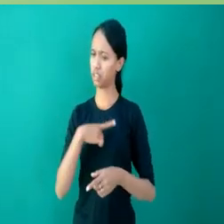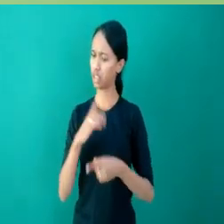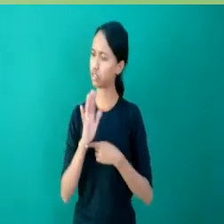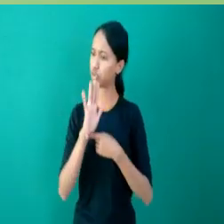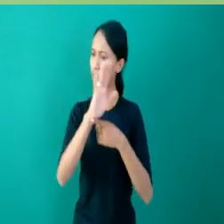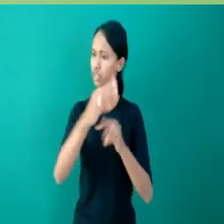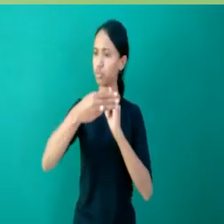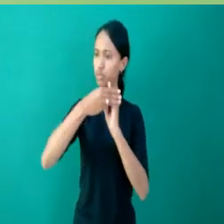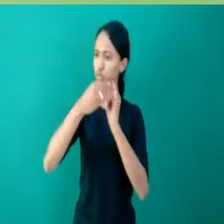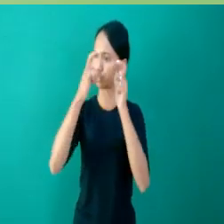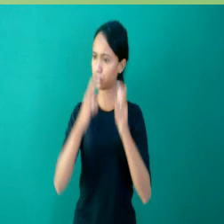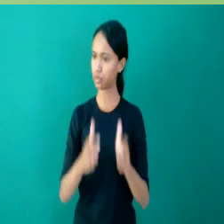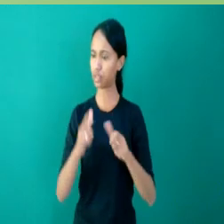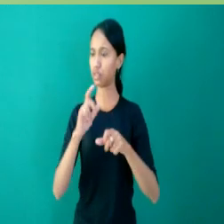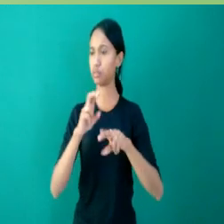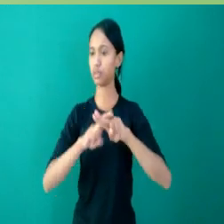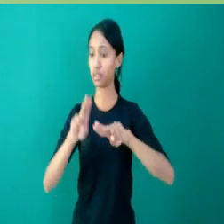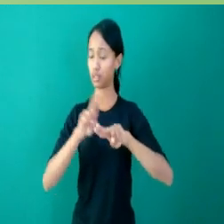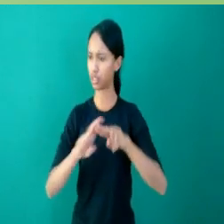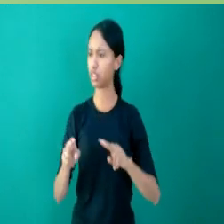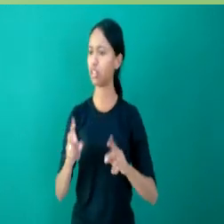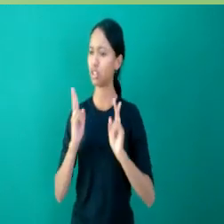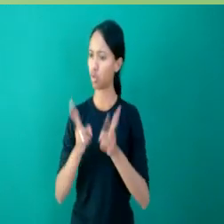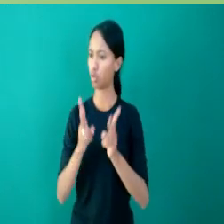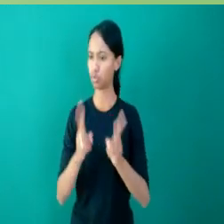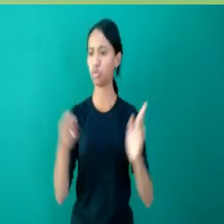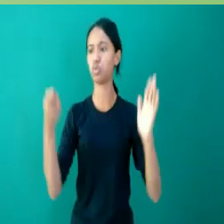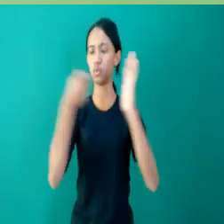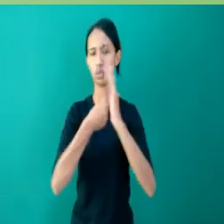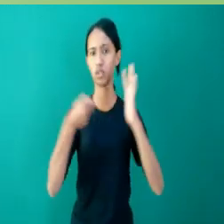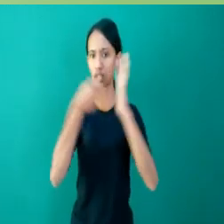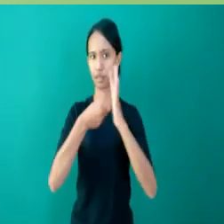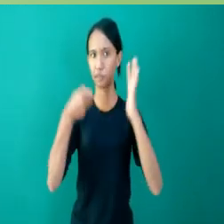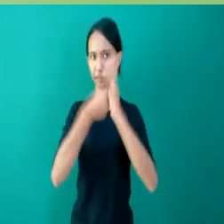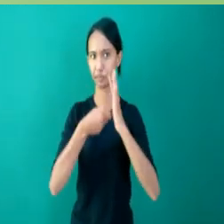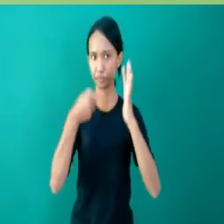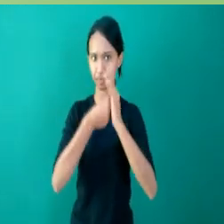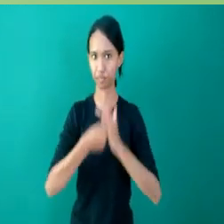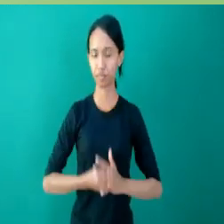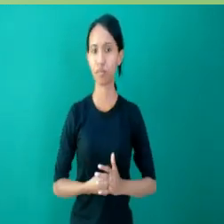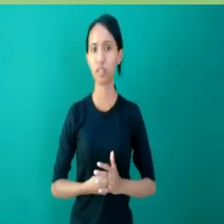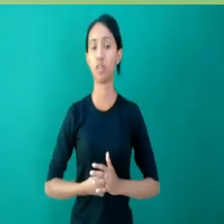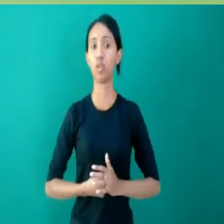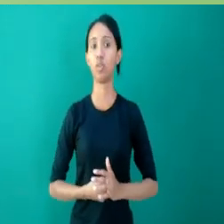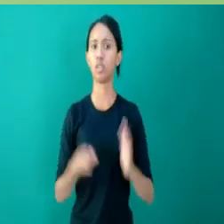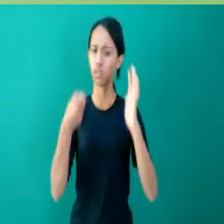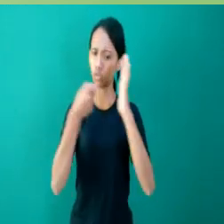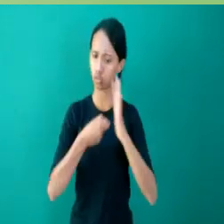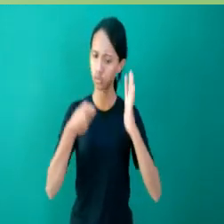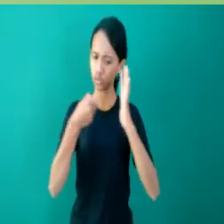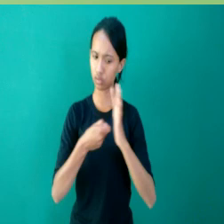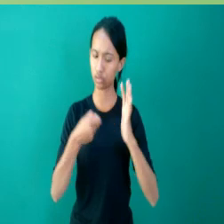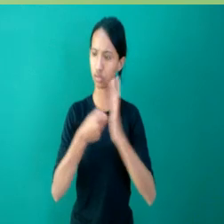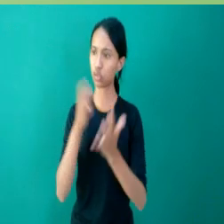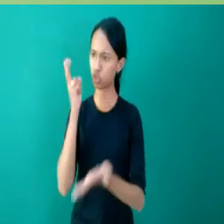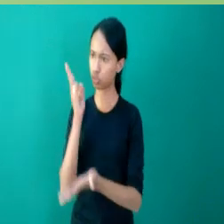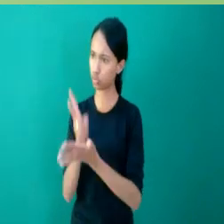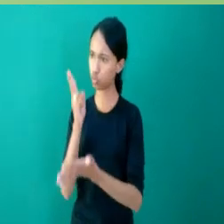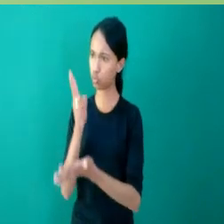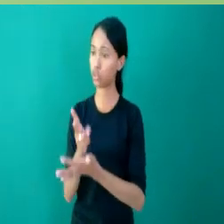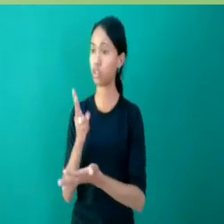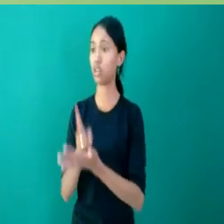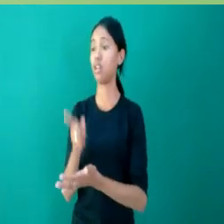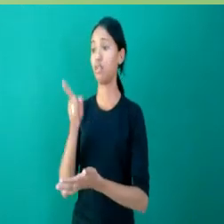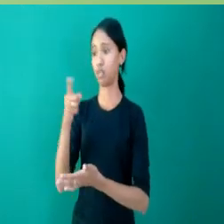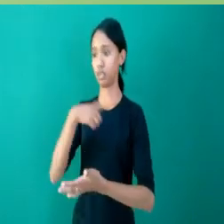para o IFMA Campo Santinês, continue com a sua luta, com o seu embate. Isso é aquele nome que muita gente coloca só em foto no